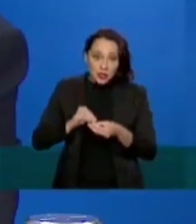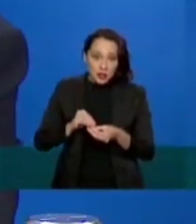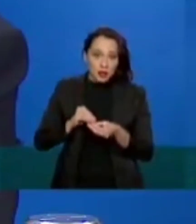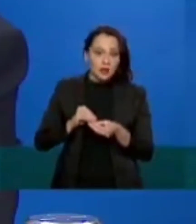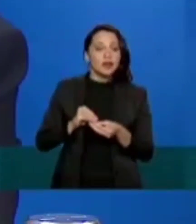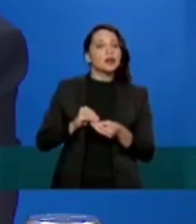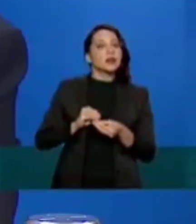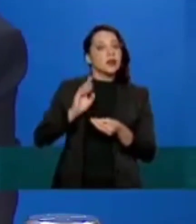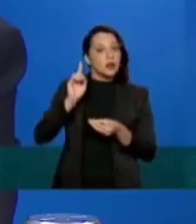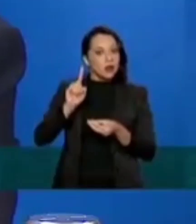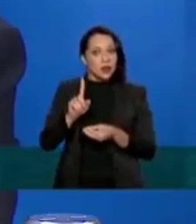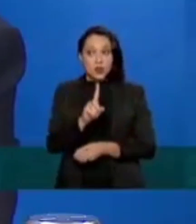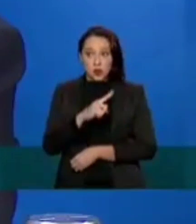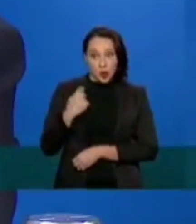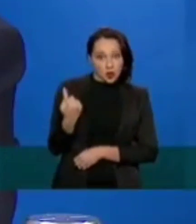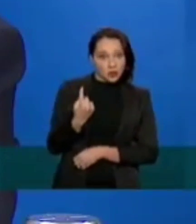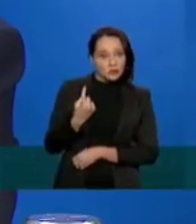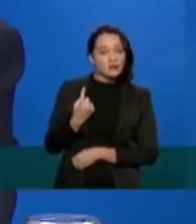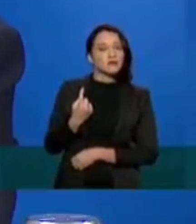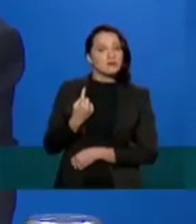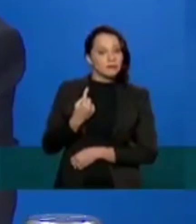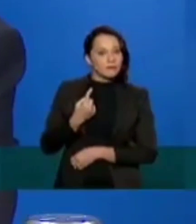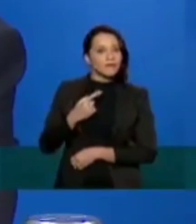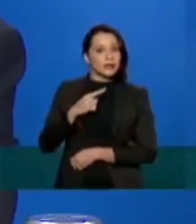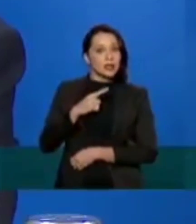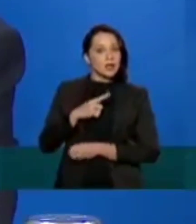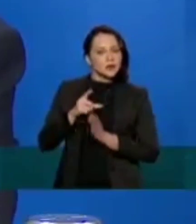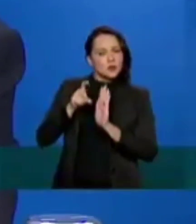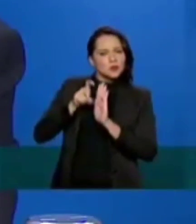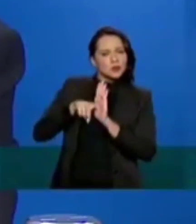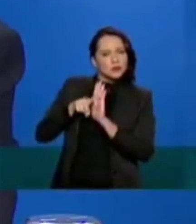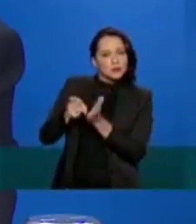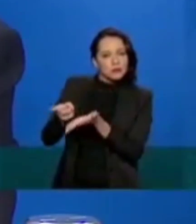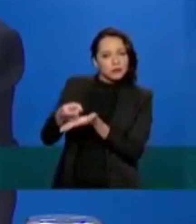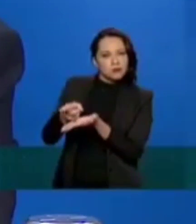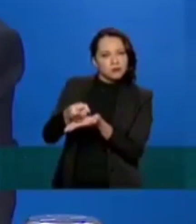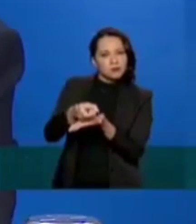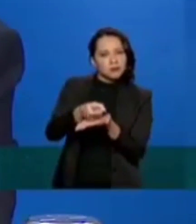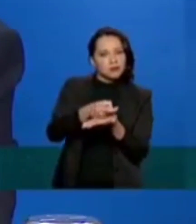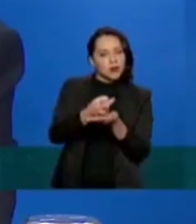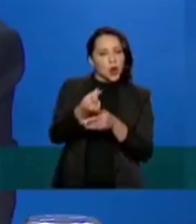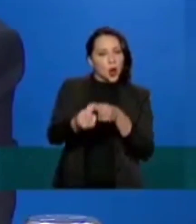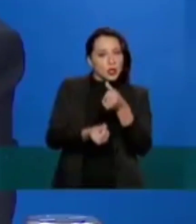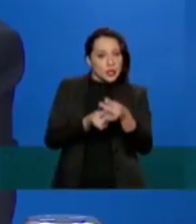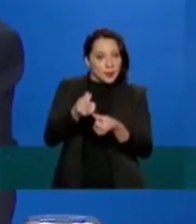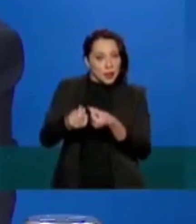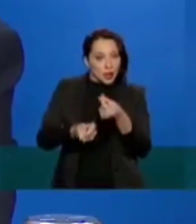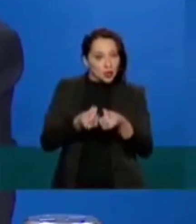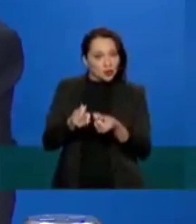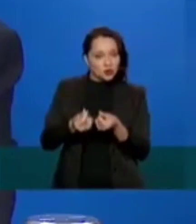que nós temos receitas orçamentárias